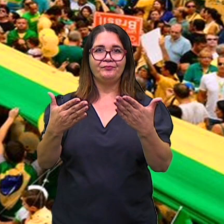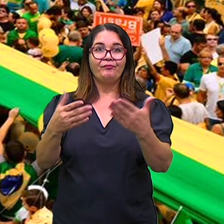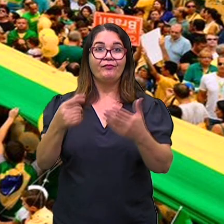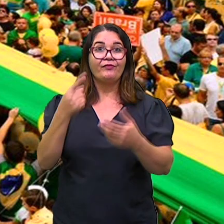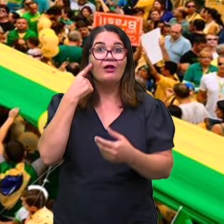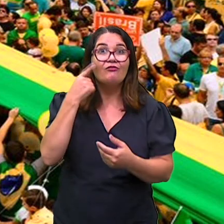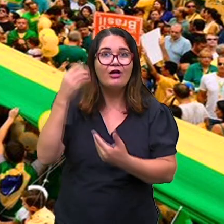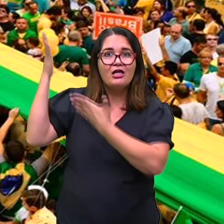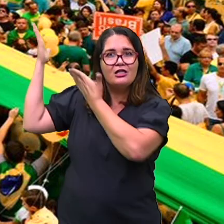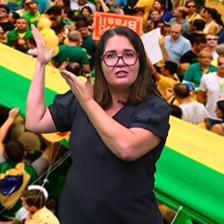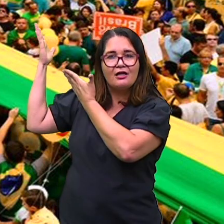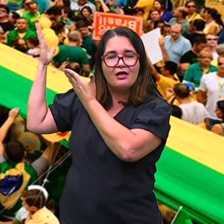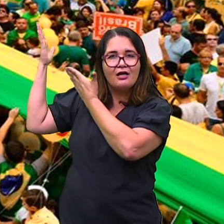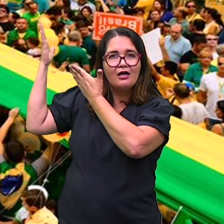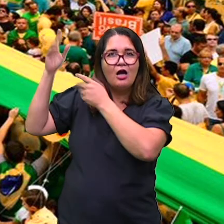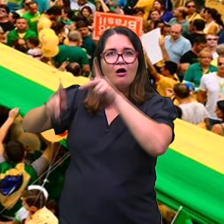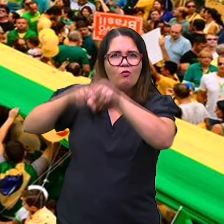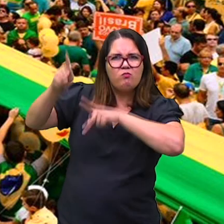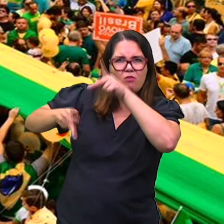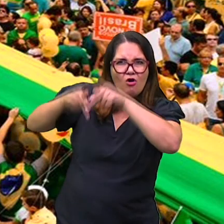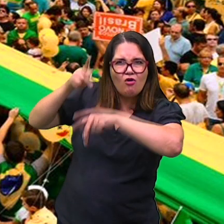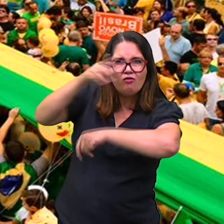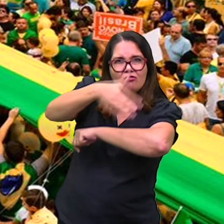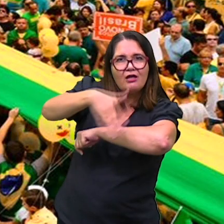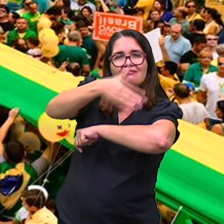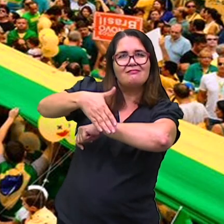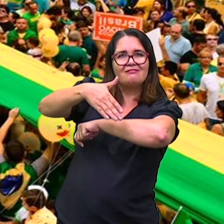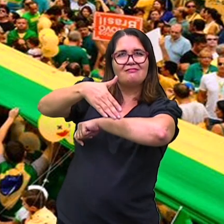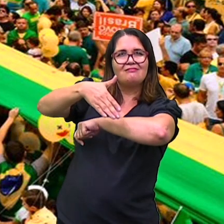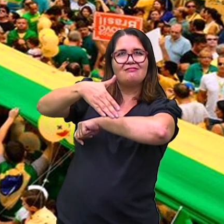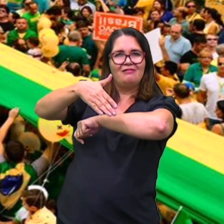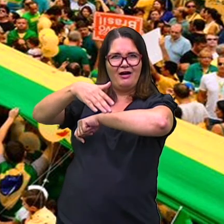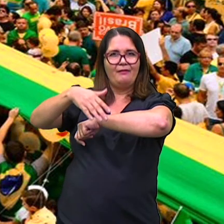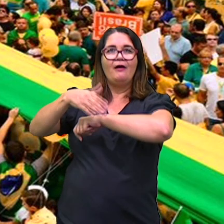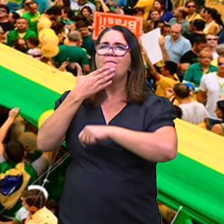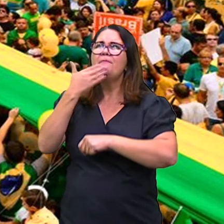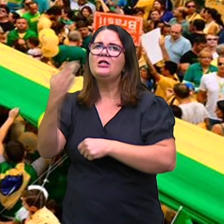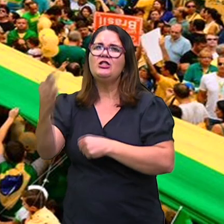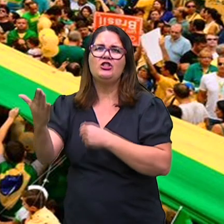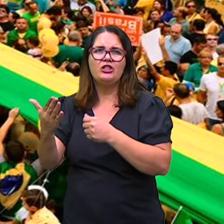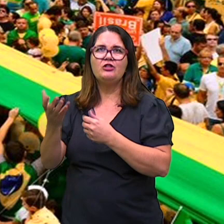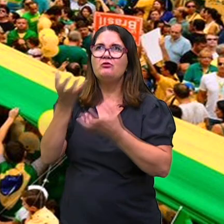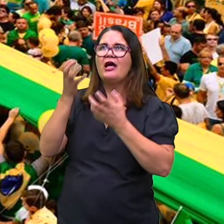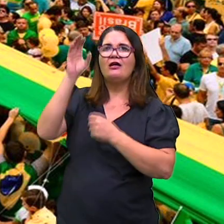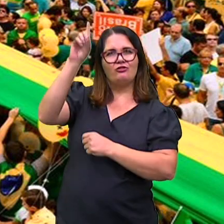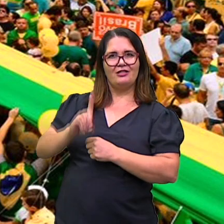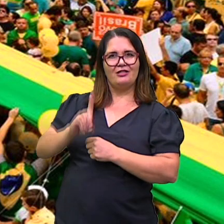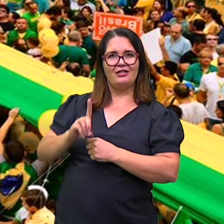povo, ela pode ser ouvida. Basta você querer.